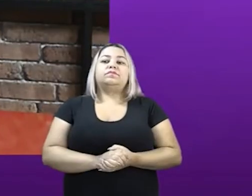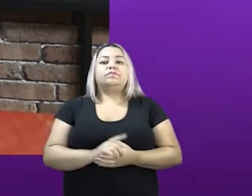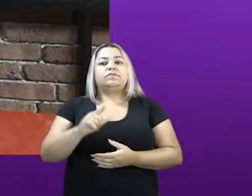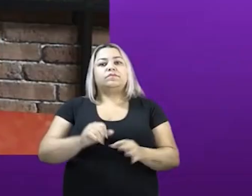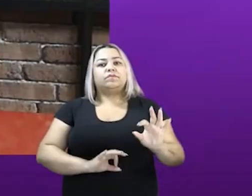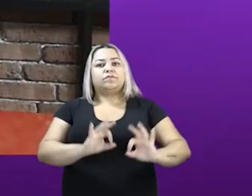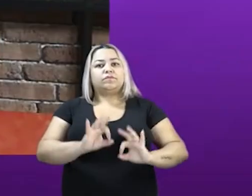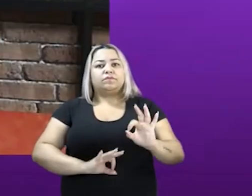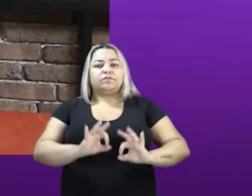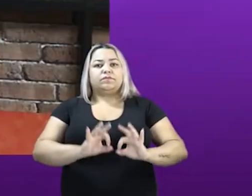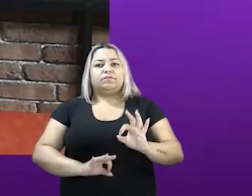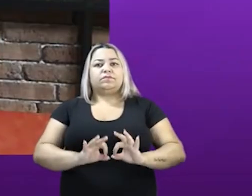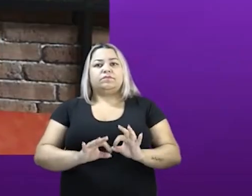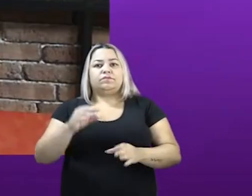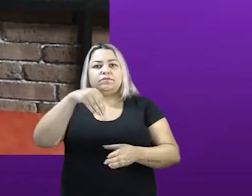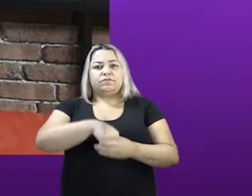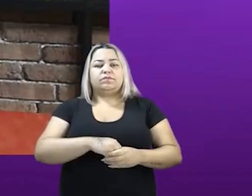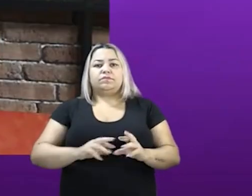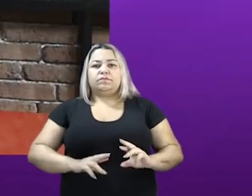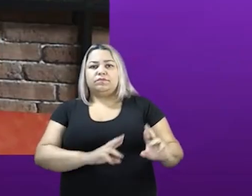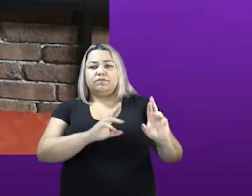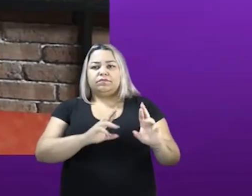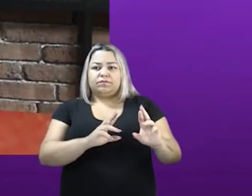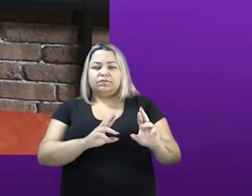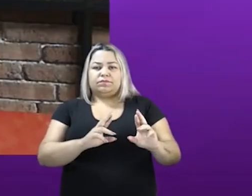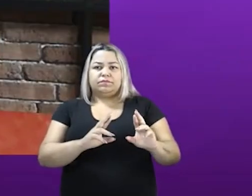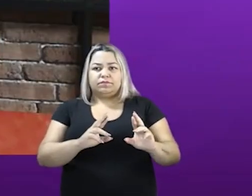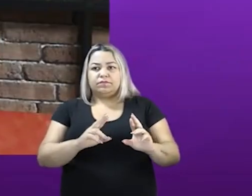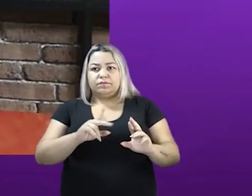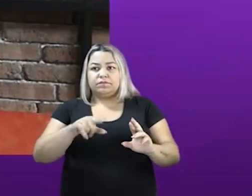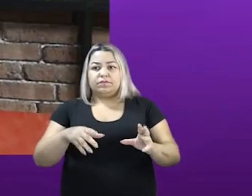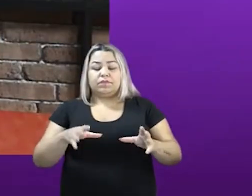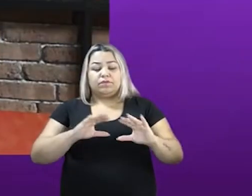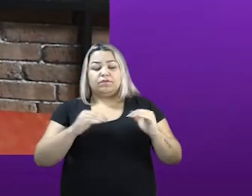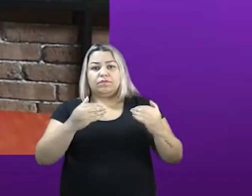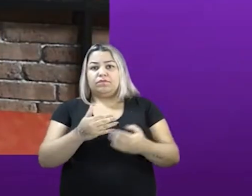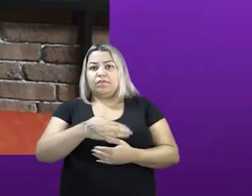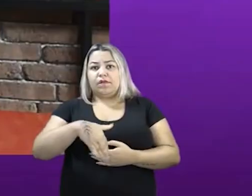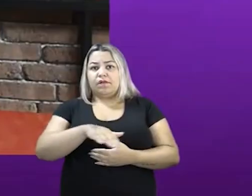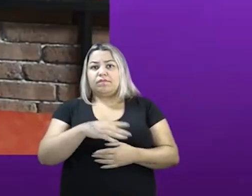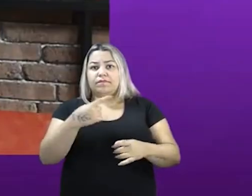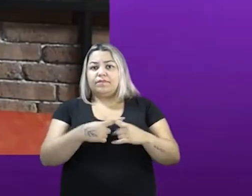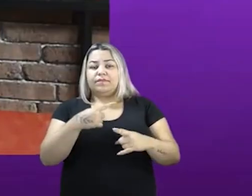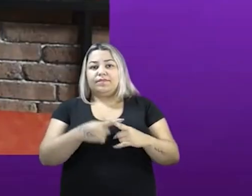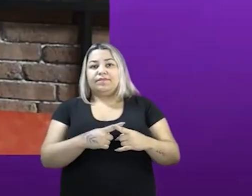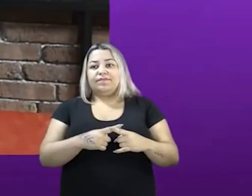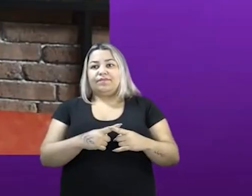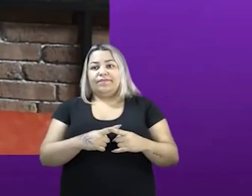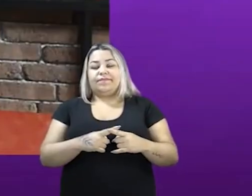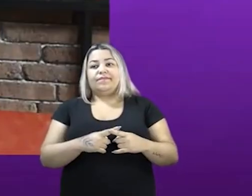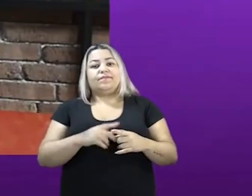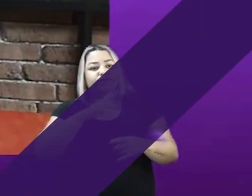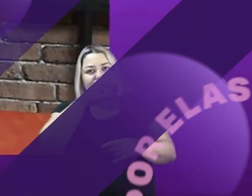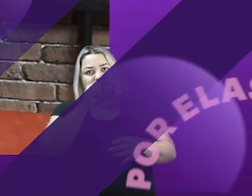se organizando e para estar se organizando dentro das suas perspectivas e métodos, assim, sabe? Estar em comunidade, porque em comunidade a gente se